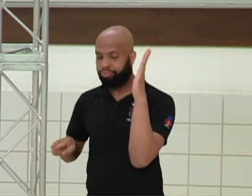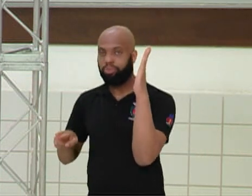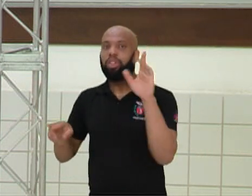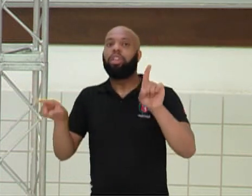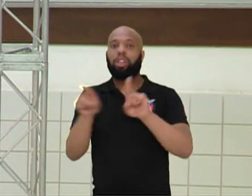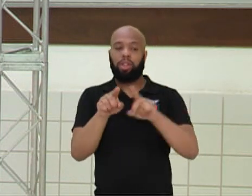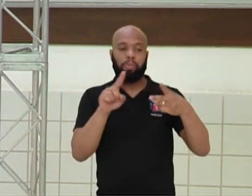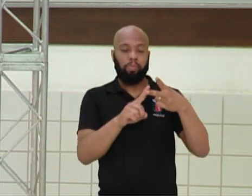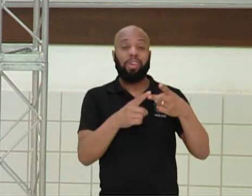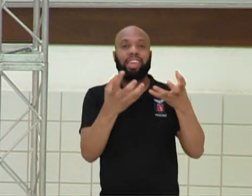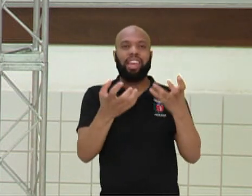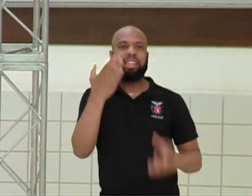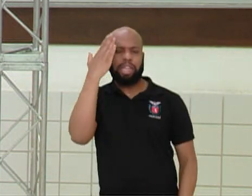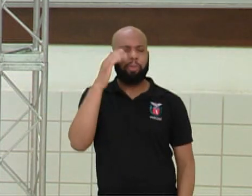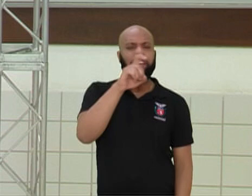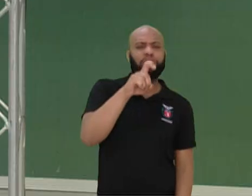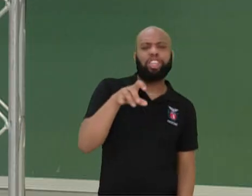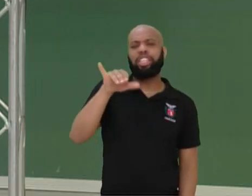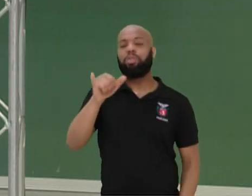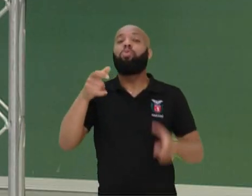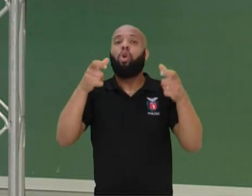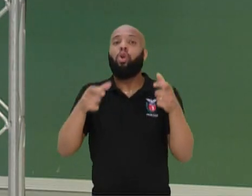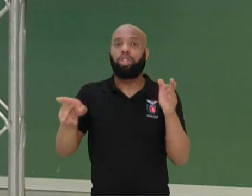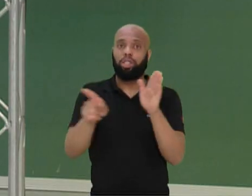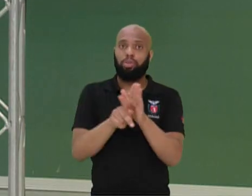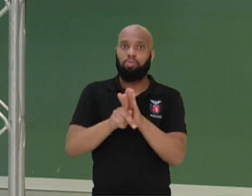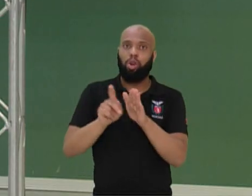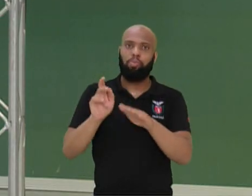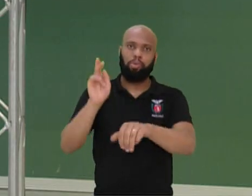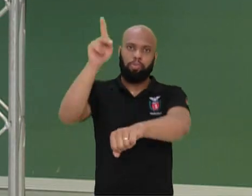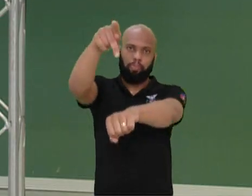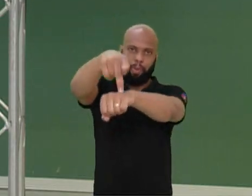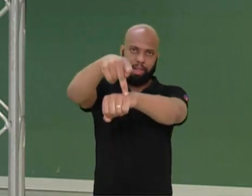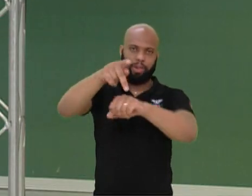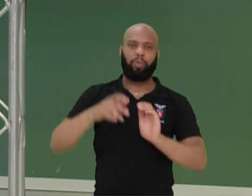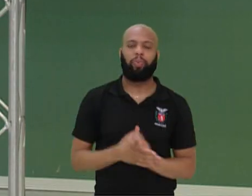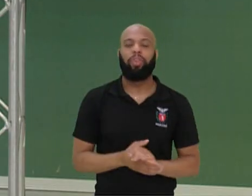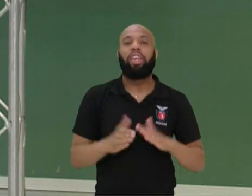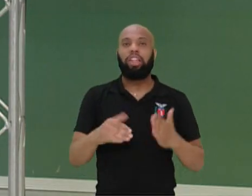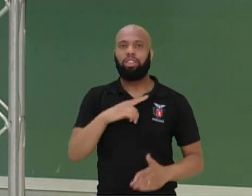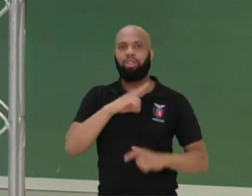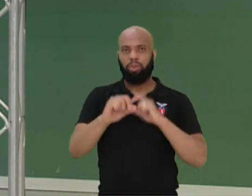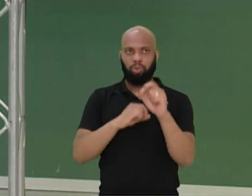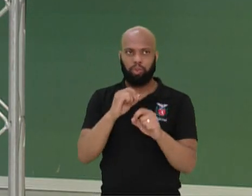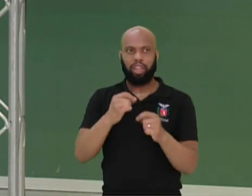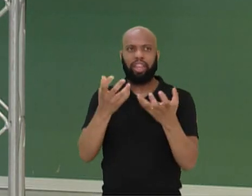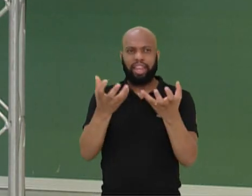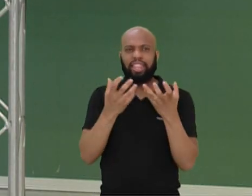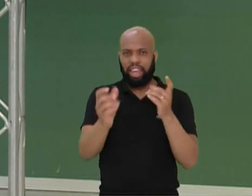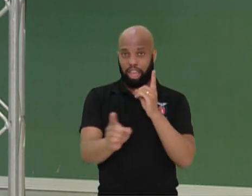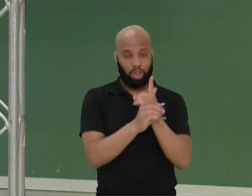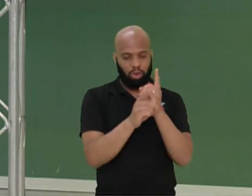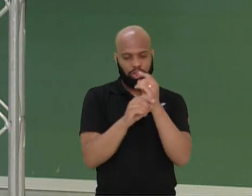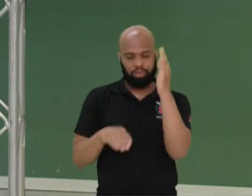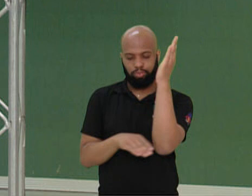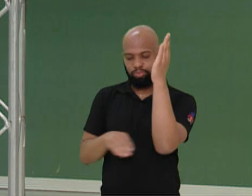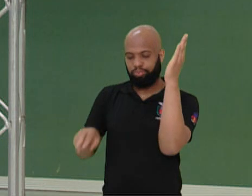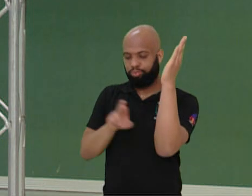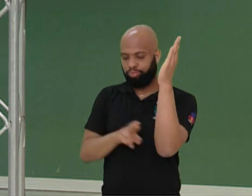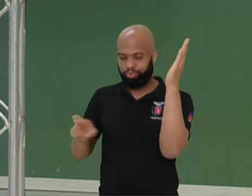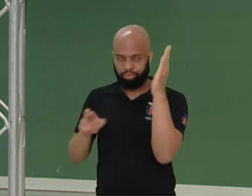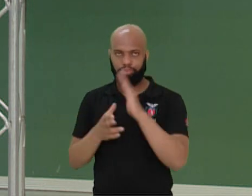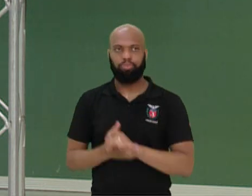coordenadas da rocha, tá? Então vamos lá. Como eu disse, né, no item A, para quais valores de x esse míssil descreve a trajetória fora da água,